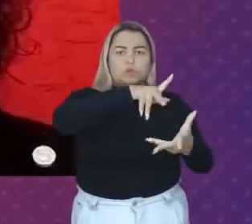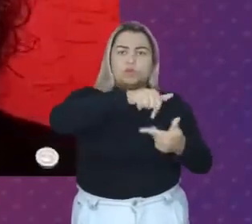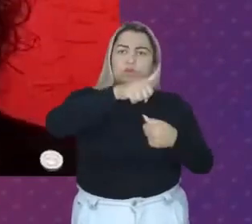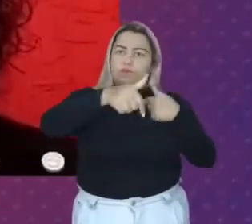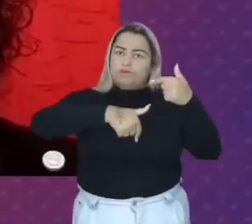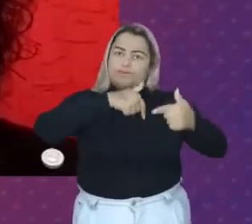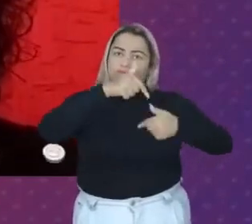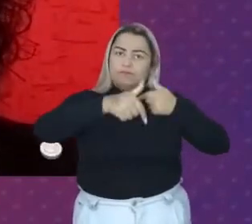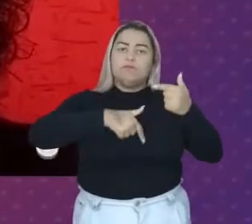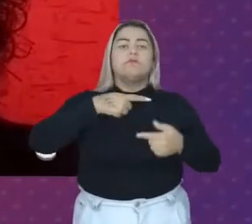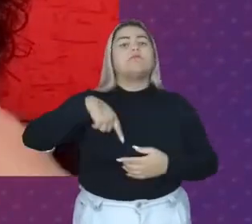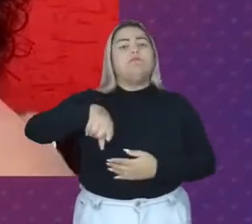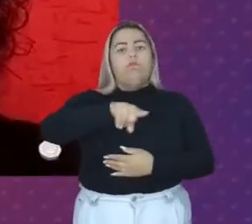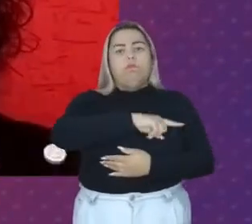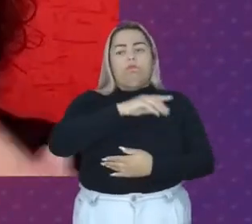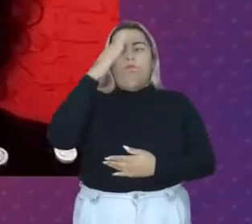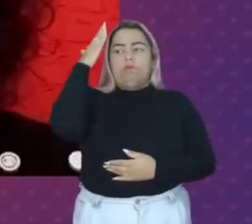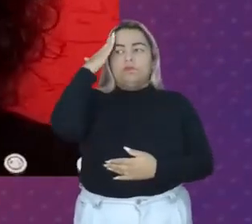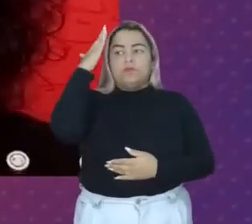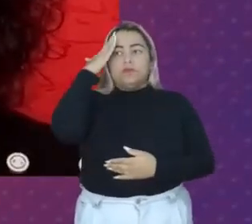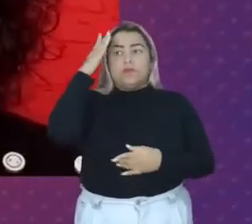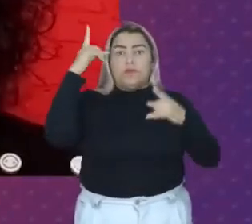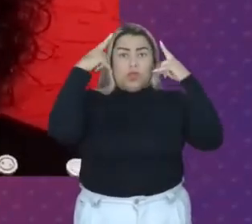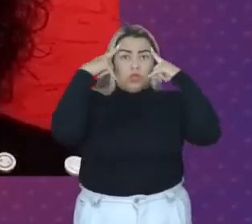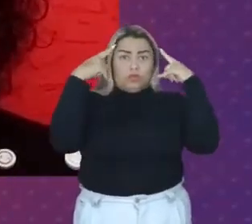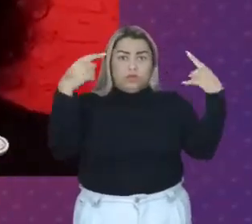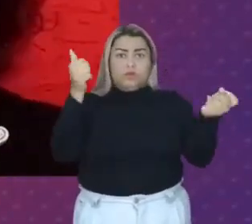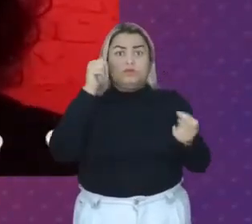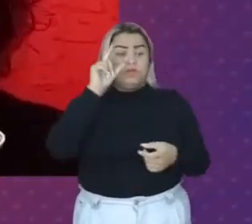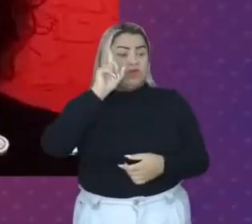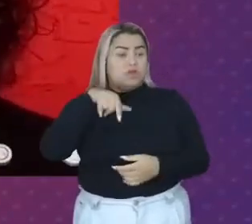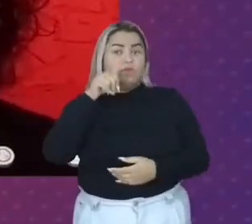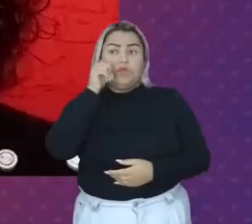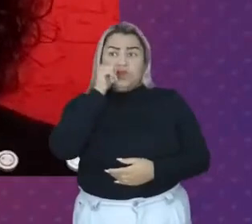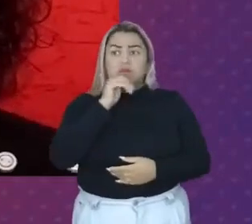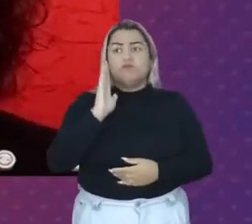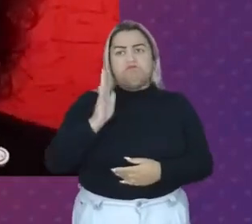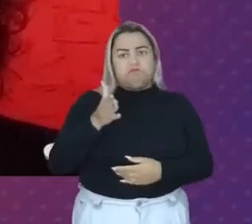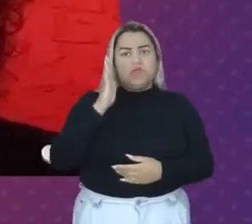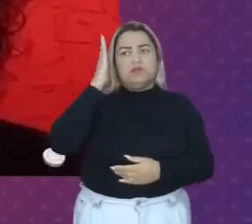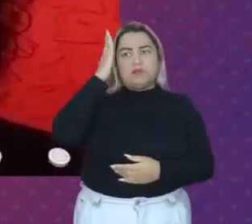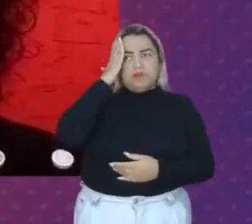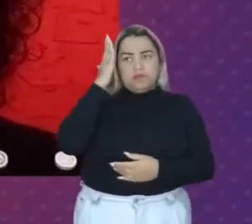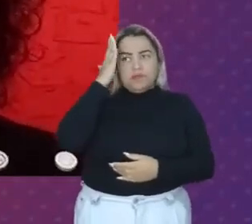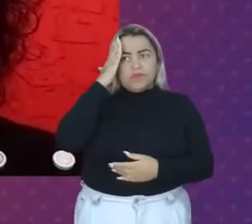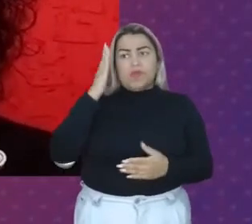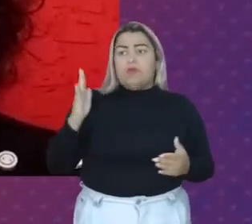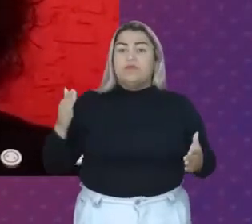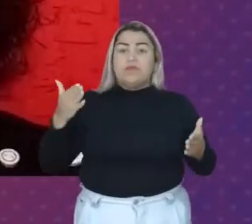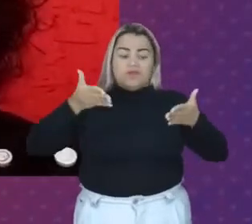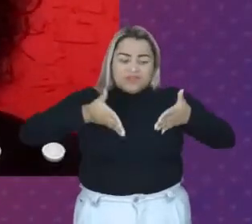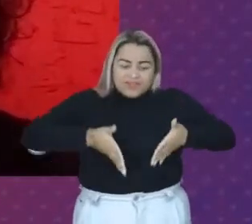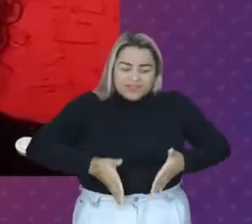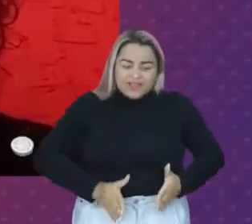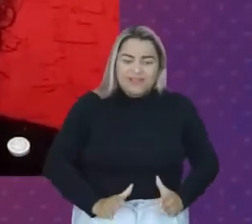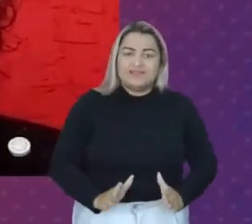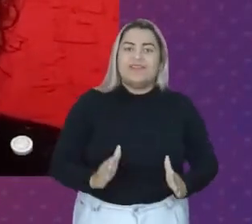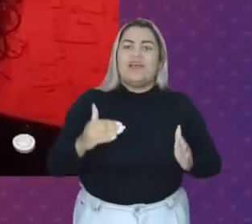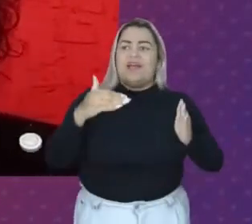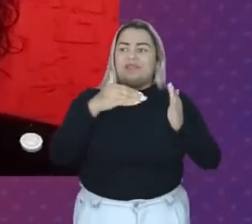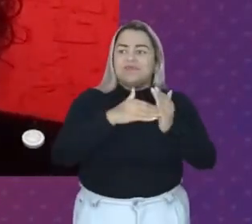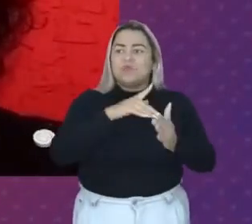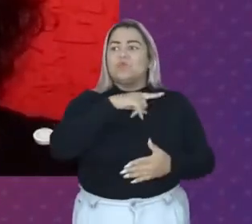já sabe, a gente é violentada só pelo fato de sermos mulheres, a gente já sabe, né? Da hora que a gente nasce até a hora que a gente